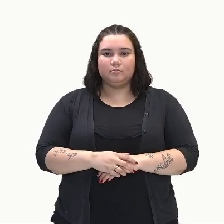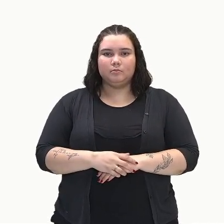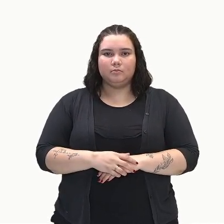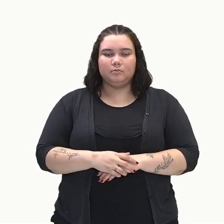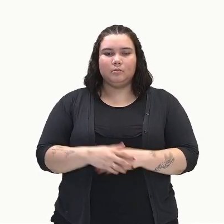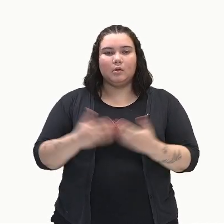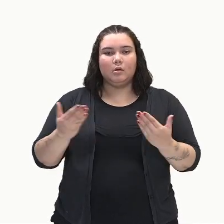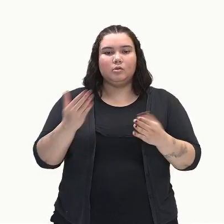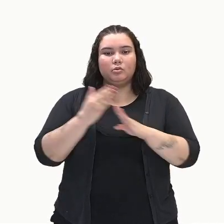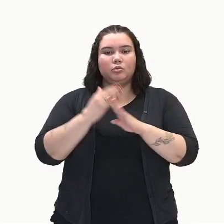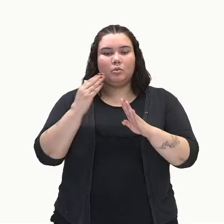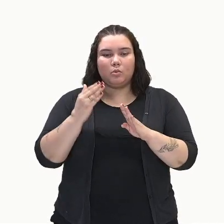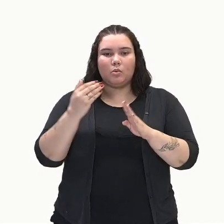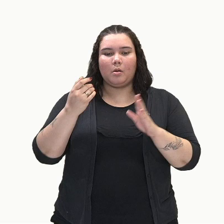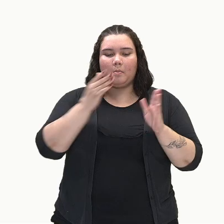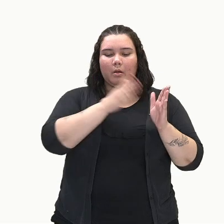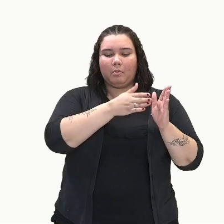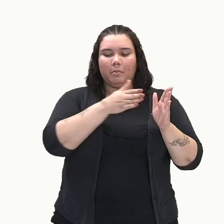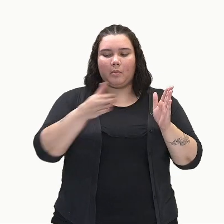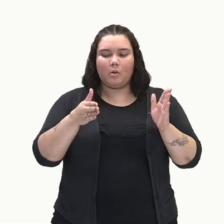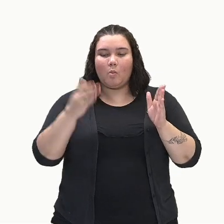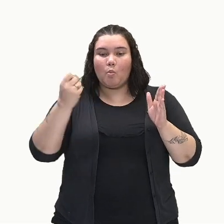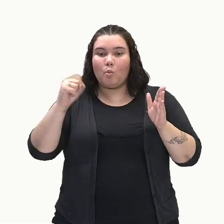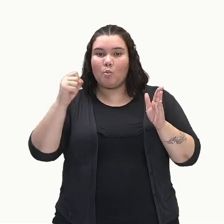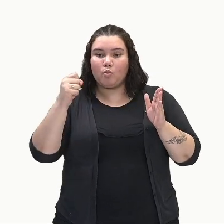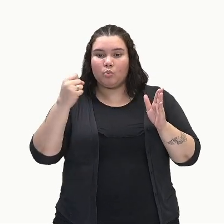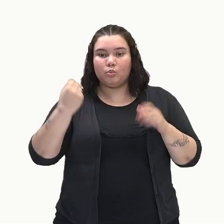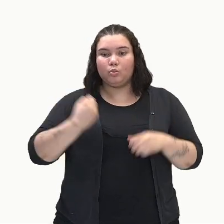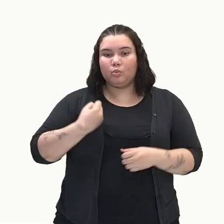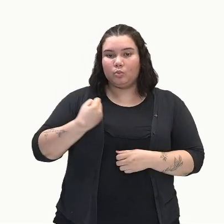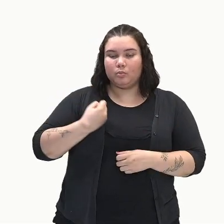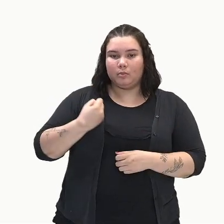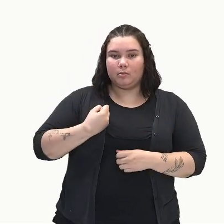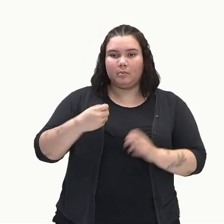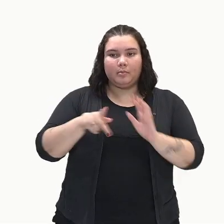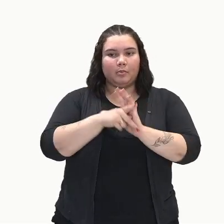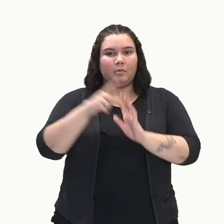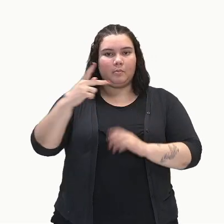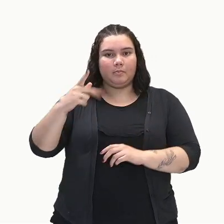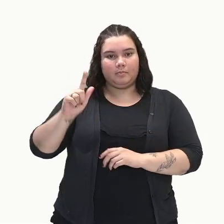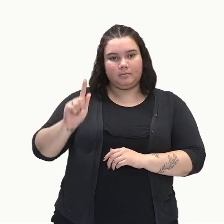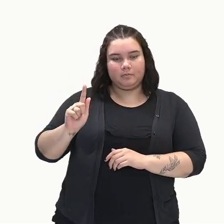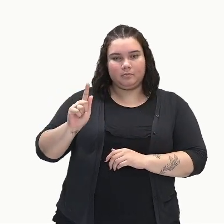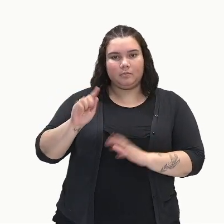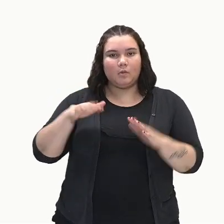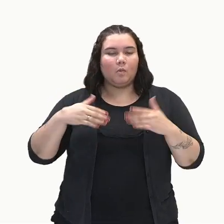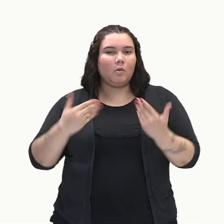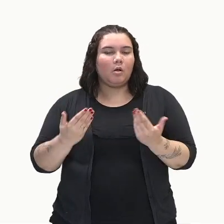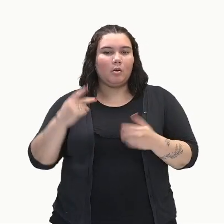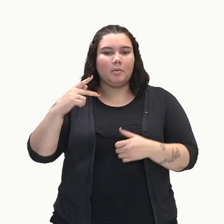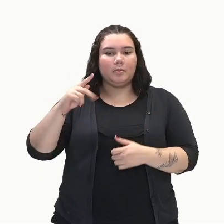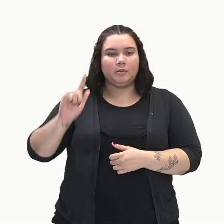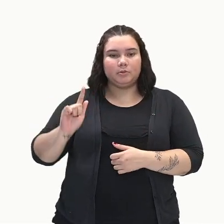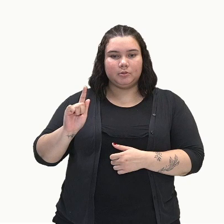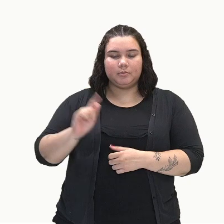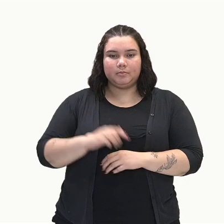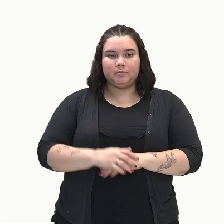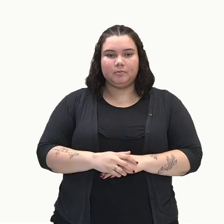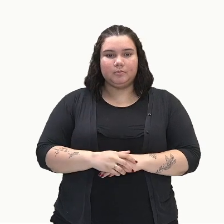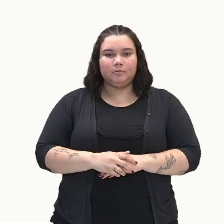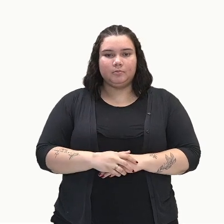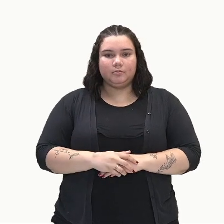determine o 8º termo da PG. Então qual é a PG?